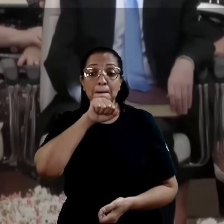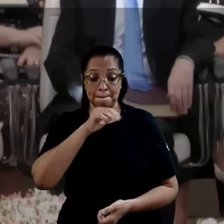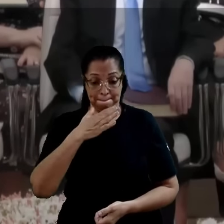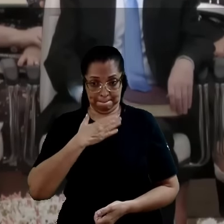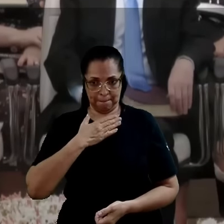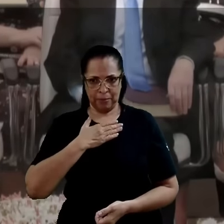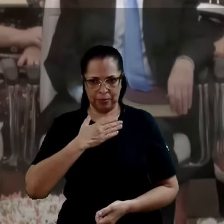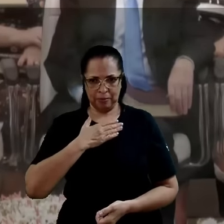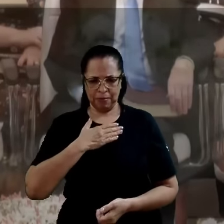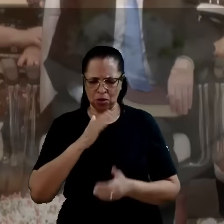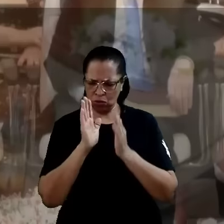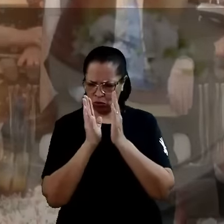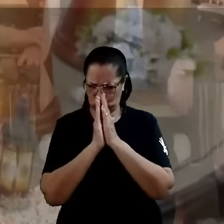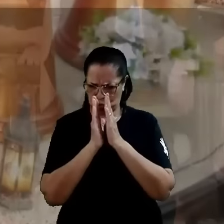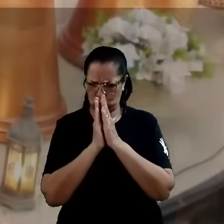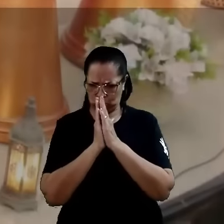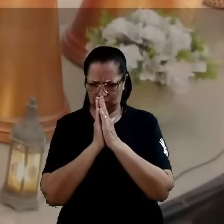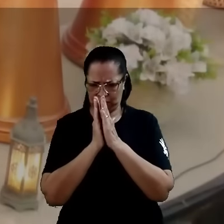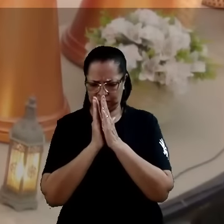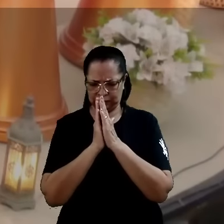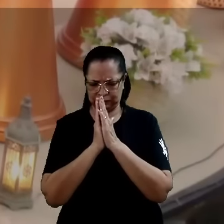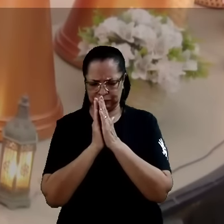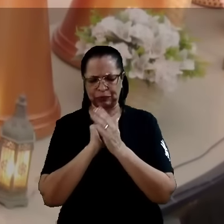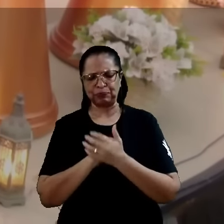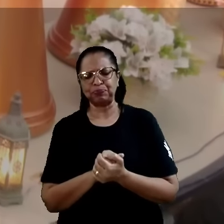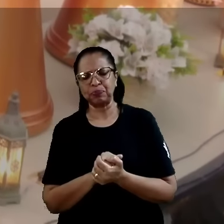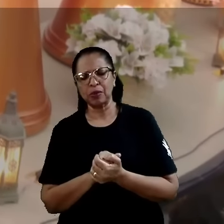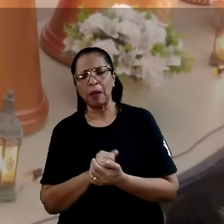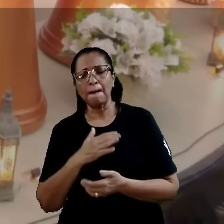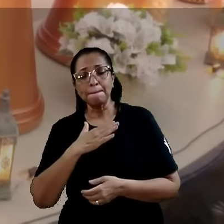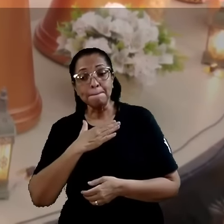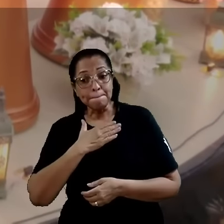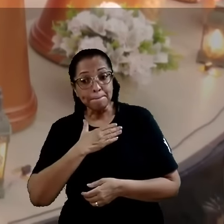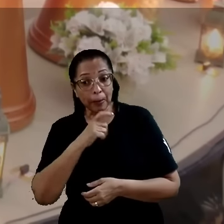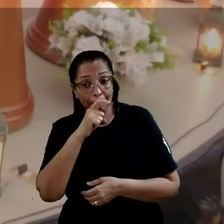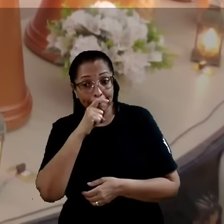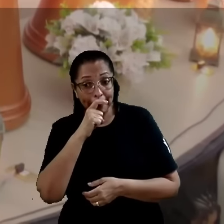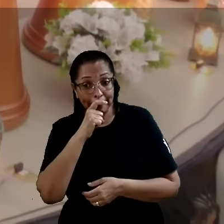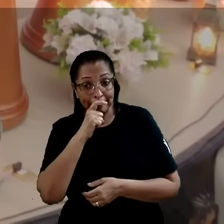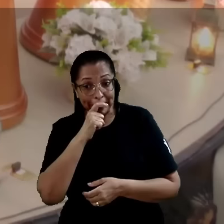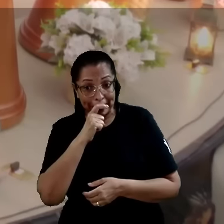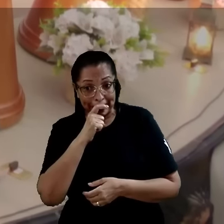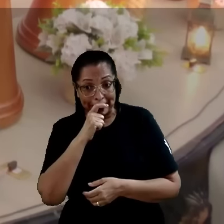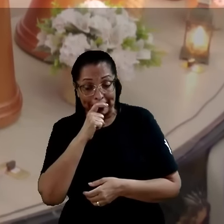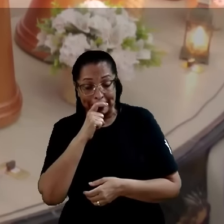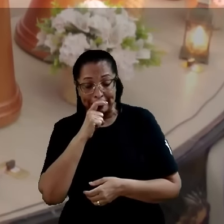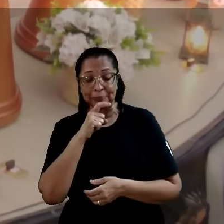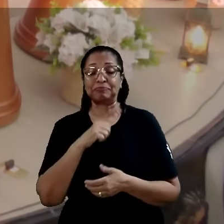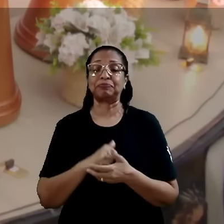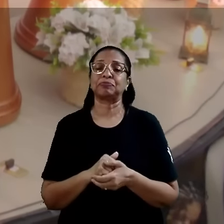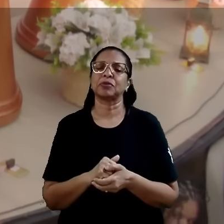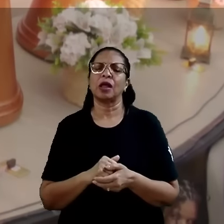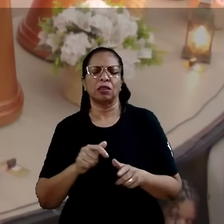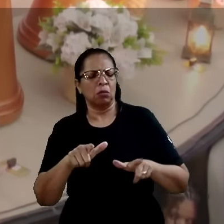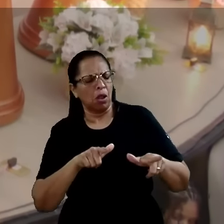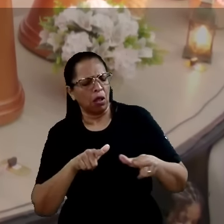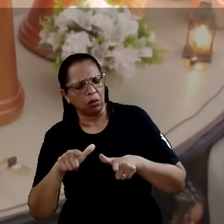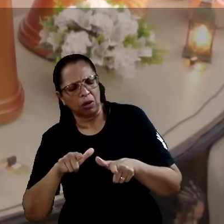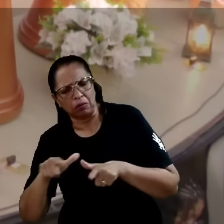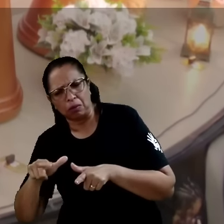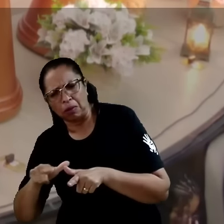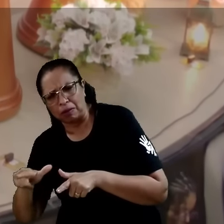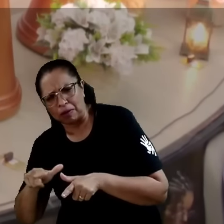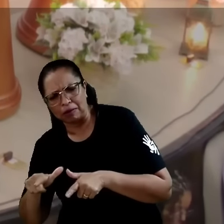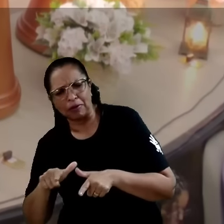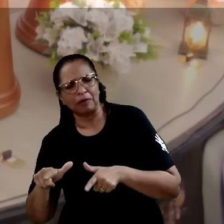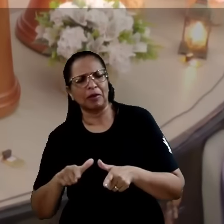Nós meu pai era um empresário um homem de muitas poces perdeu a empresa a indústria ele falou Deus vai ter que dar uma casa ela nos chamou e